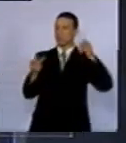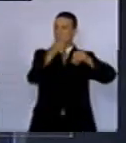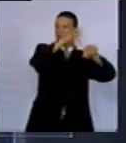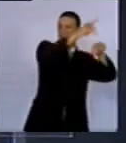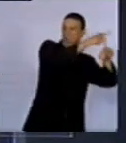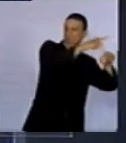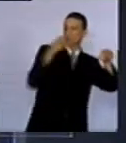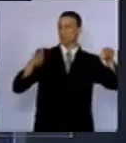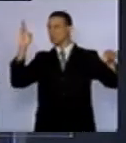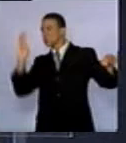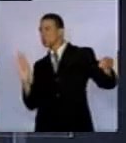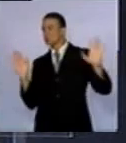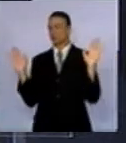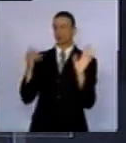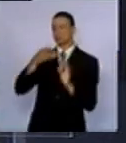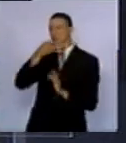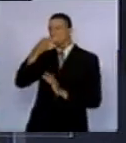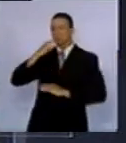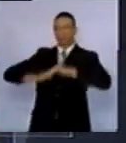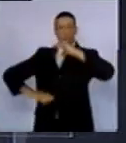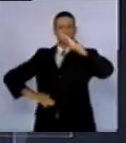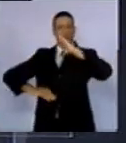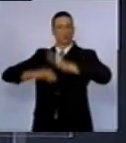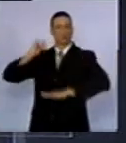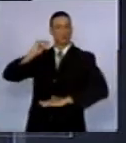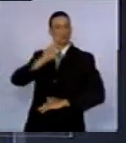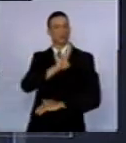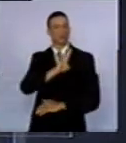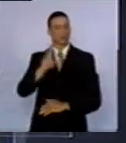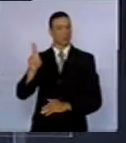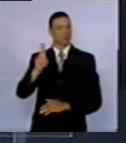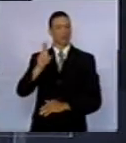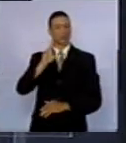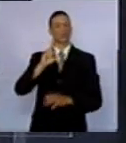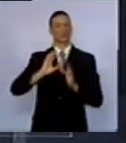estrangeiras. A isso chamamos liberdade de escolha.